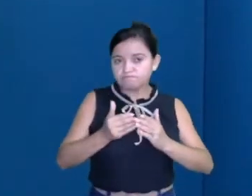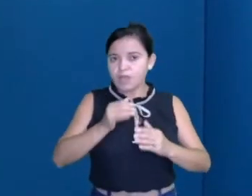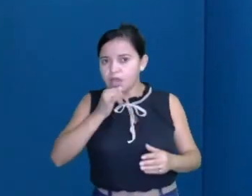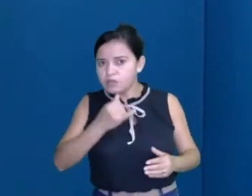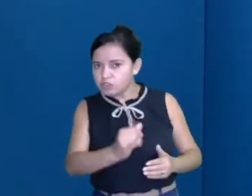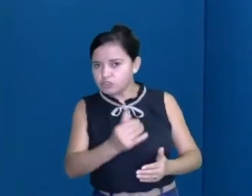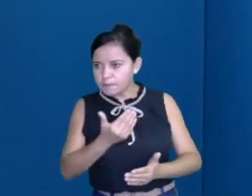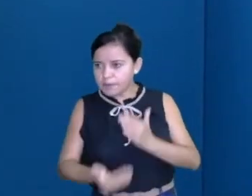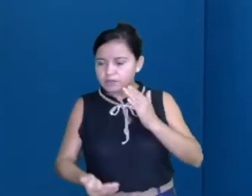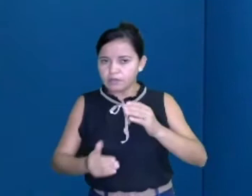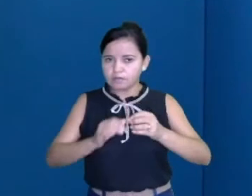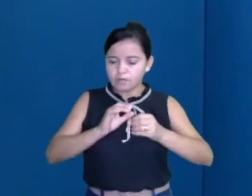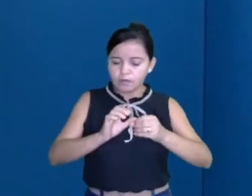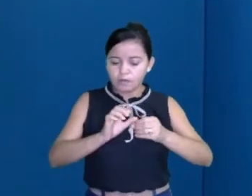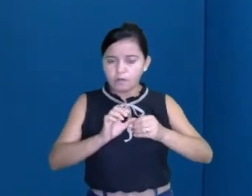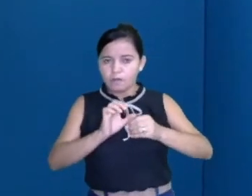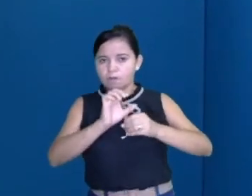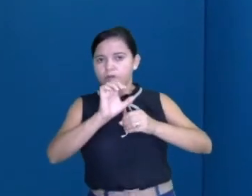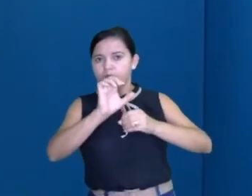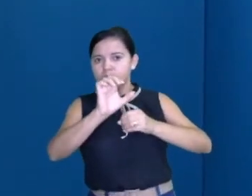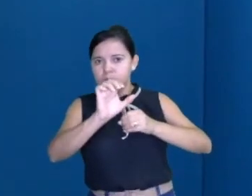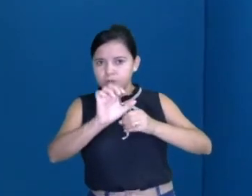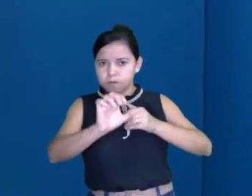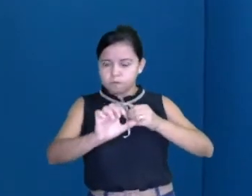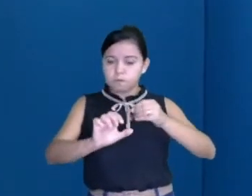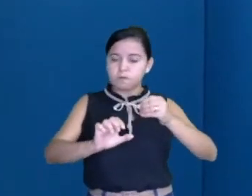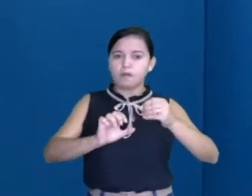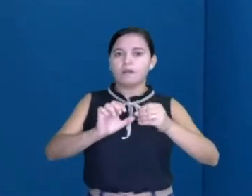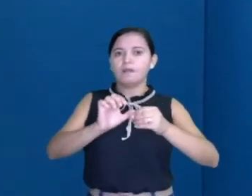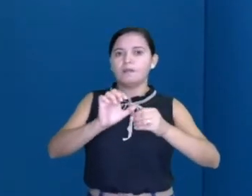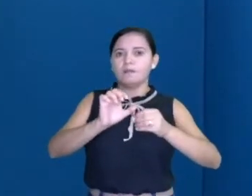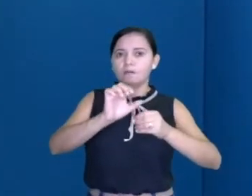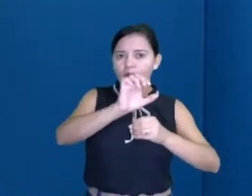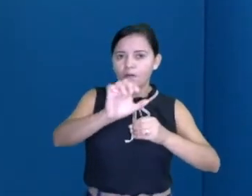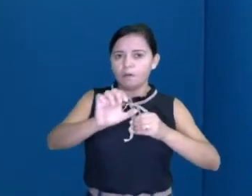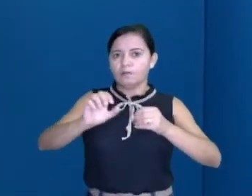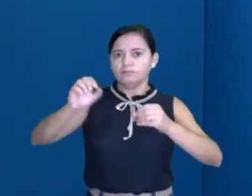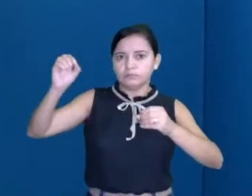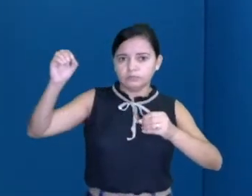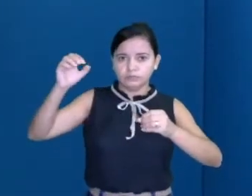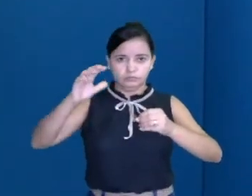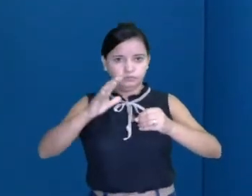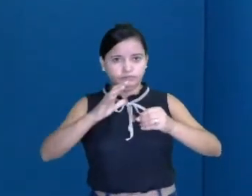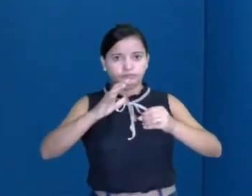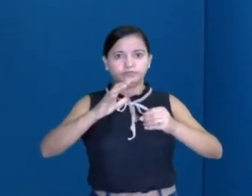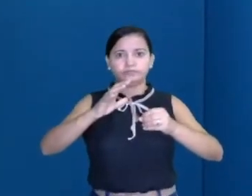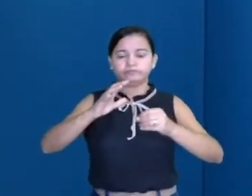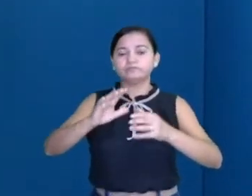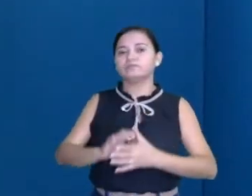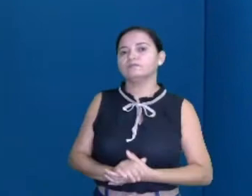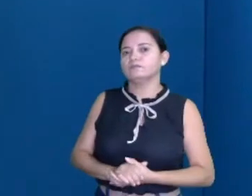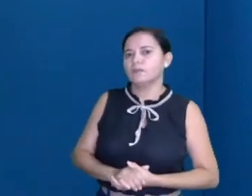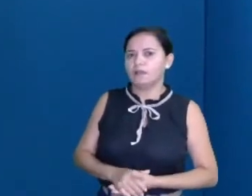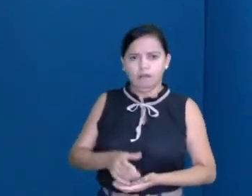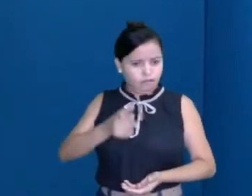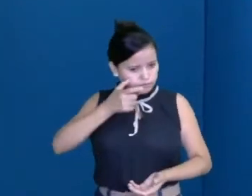voltaria, ele iria emitir isso na forma de luz, essa energia que ele está perdendo, na forma de um fóton. tá? E aí é interessante a gente observar isso.